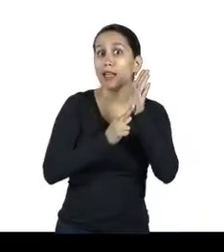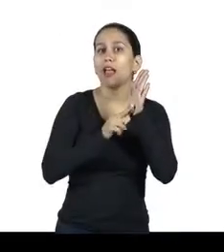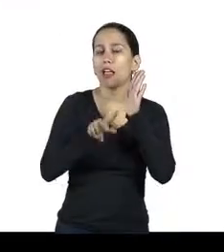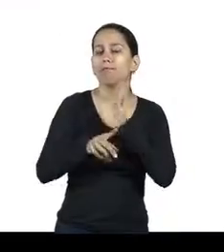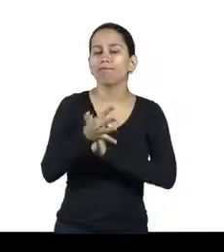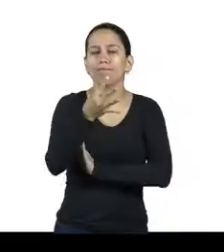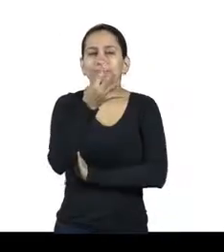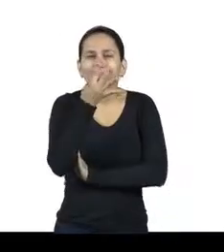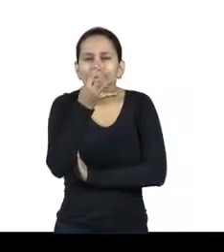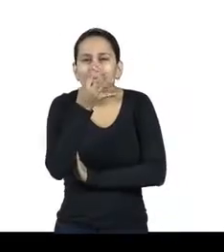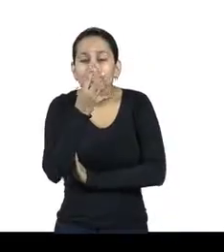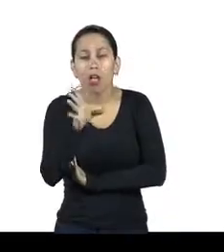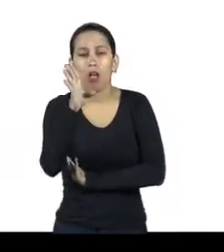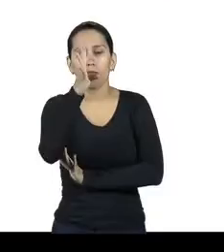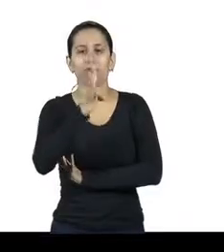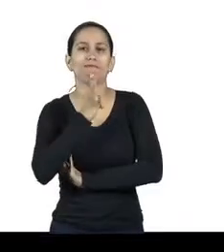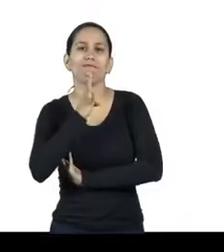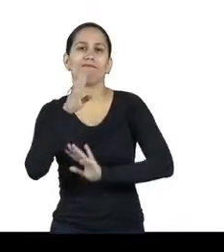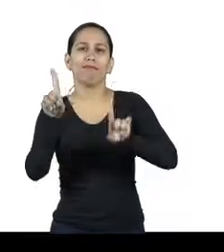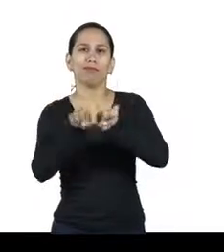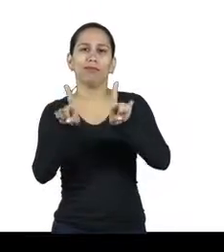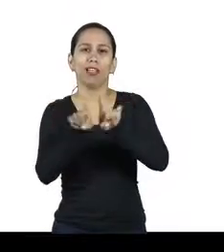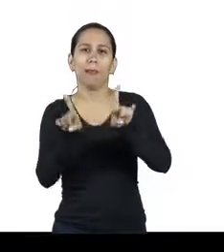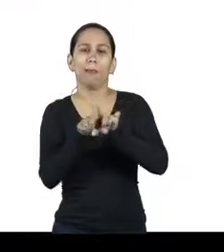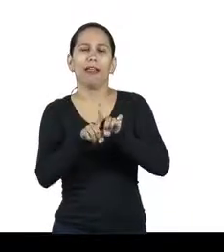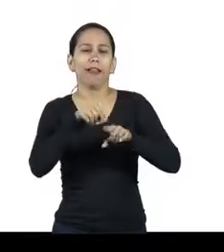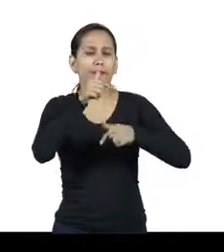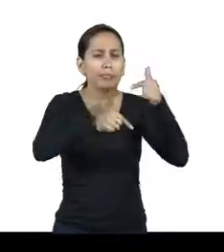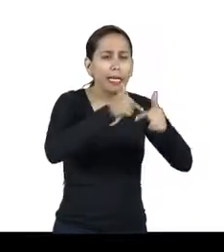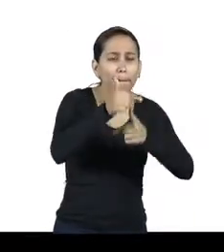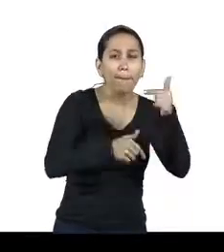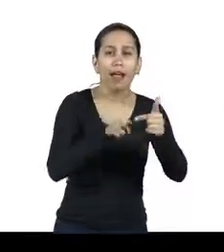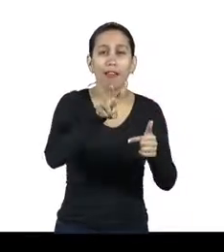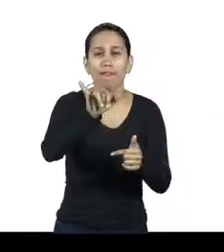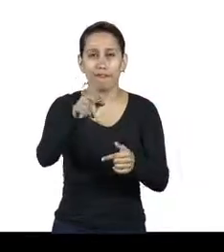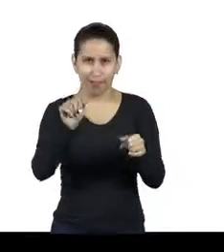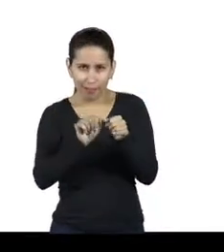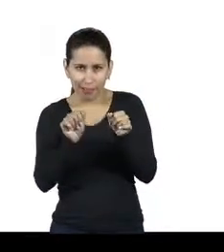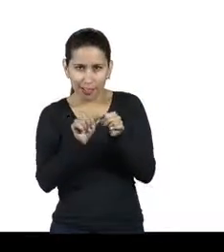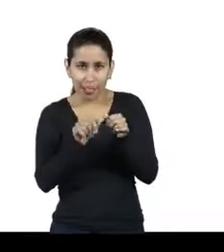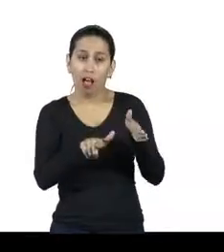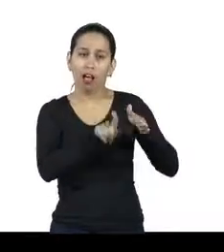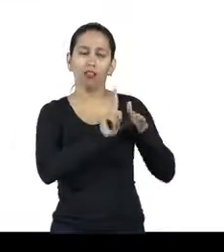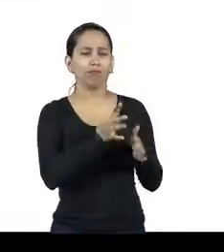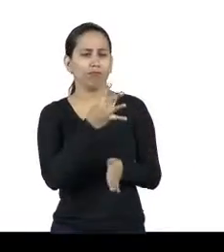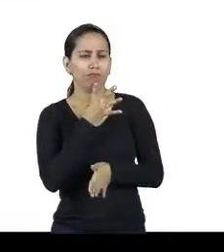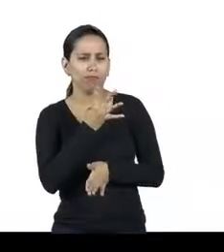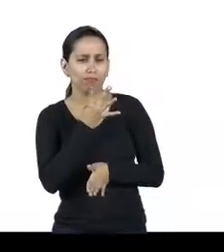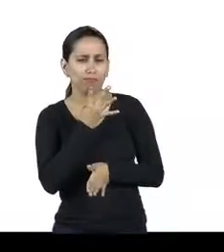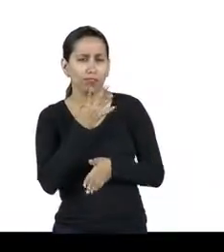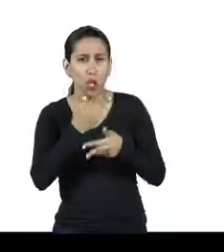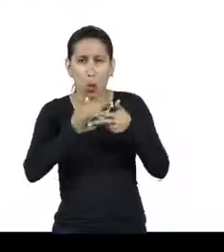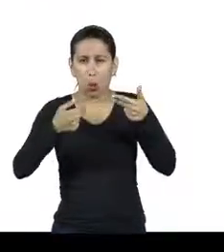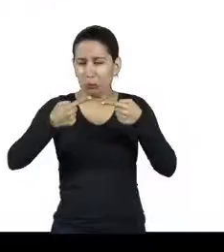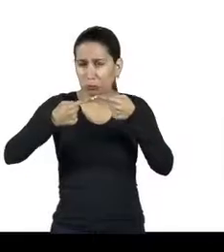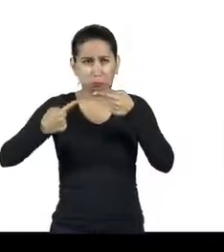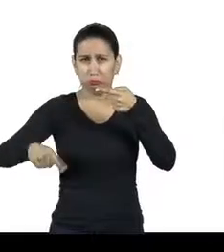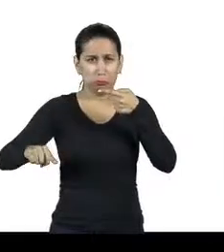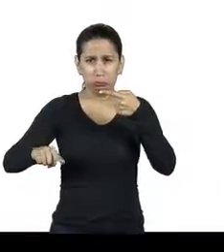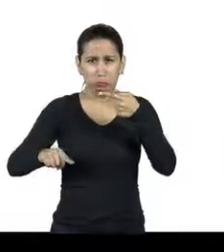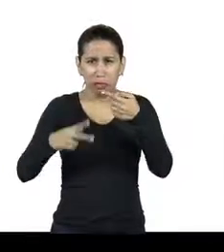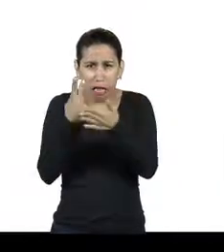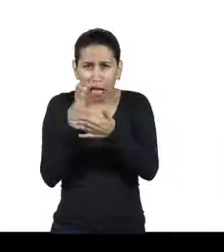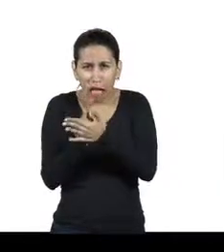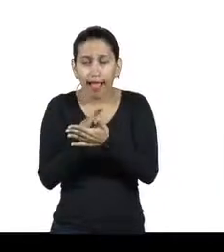os procedimentos de segurança indicados para cada atividade que você vai realizar. Qualquer prática inadequada ou fora do